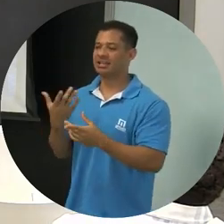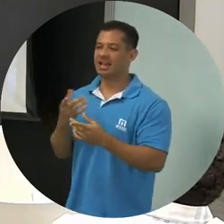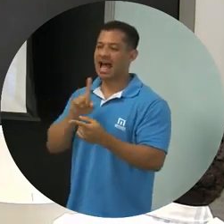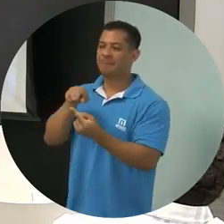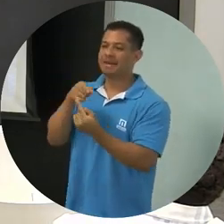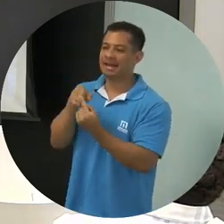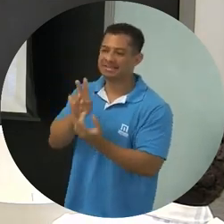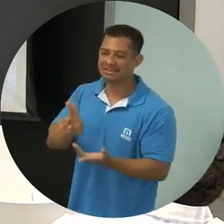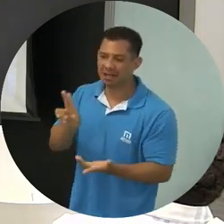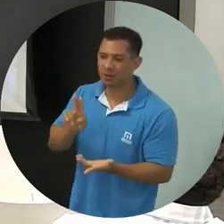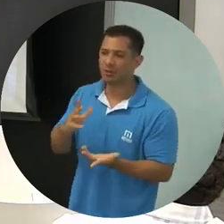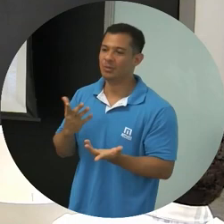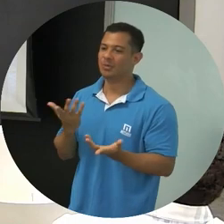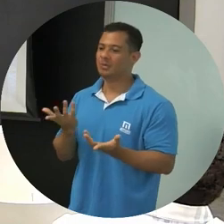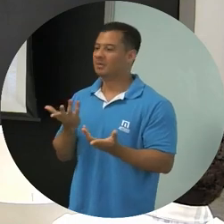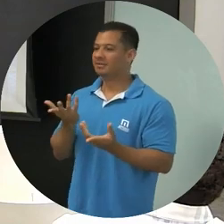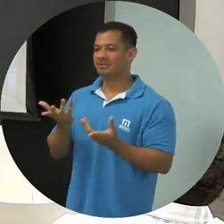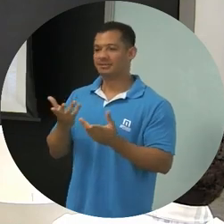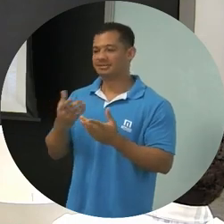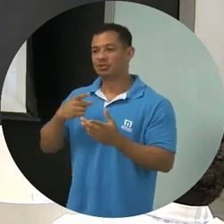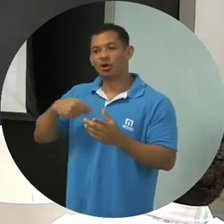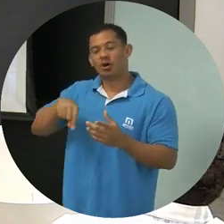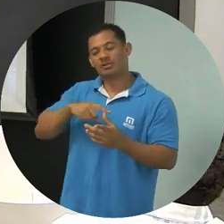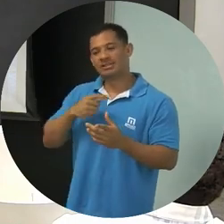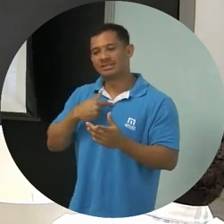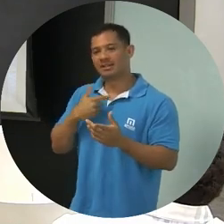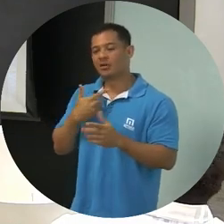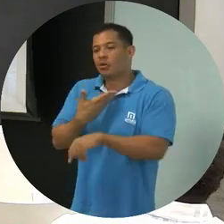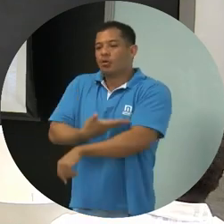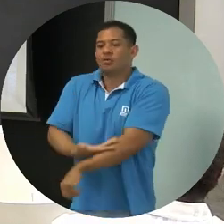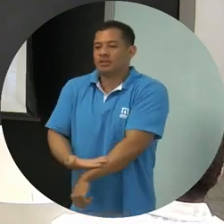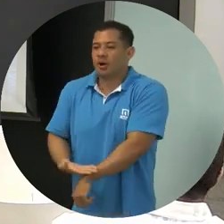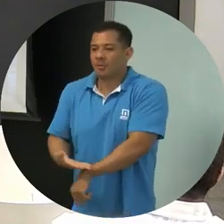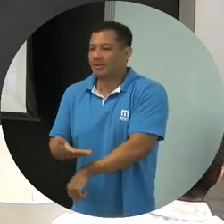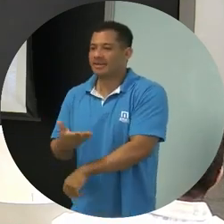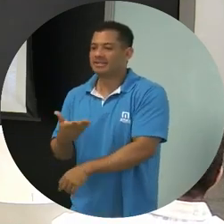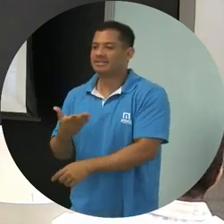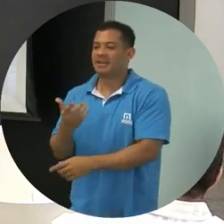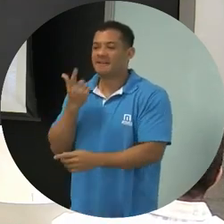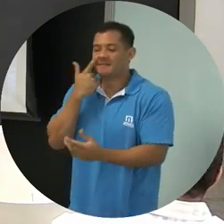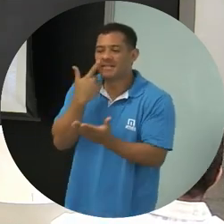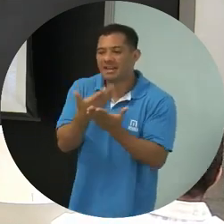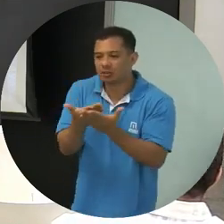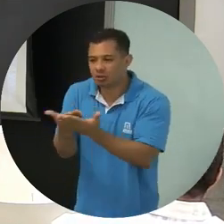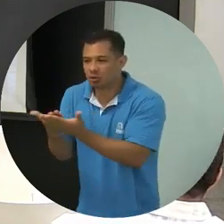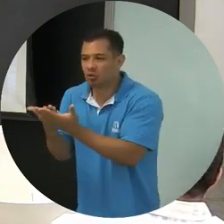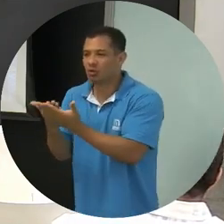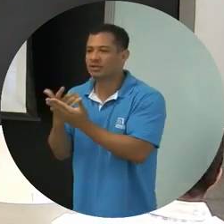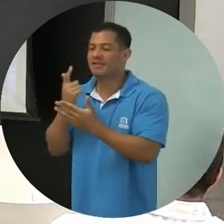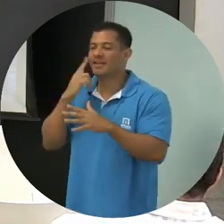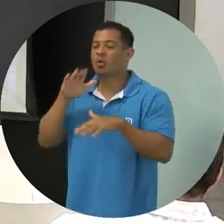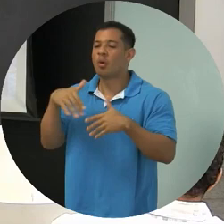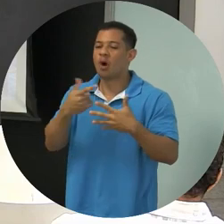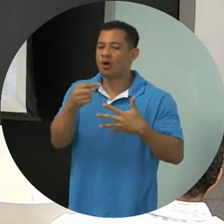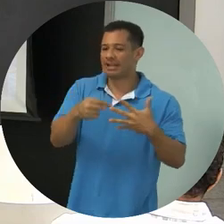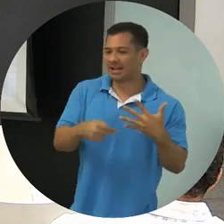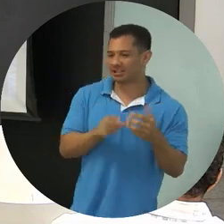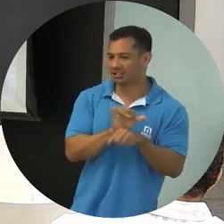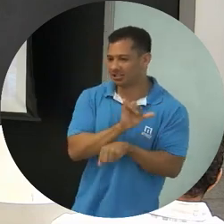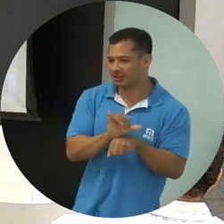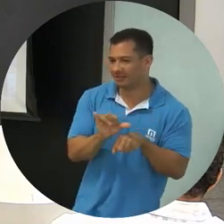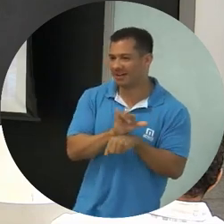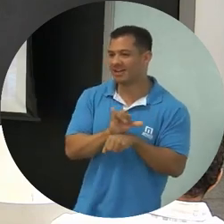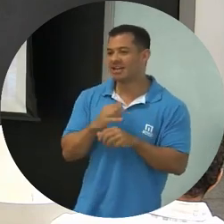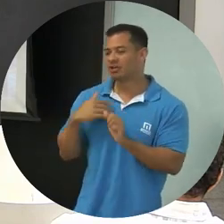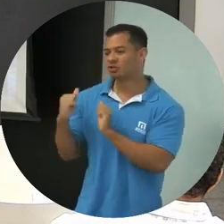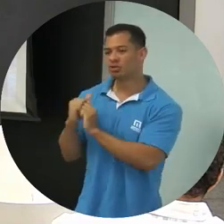o que a gente faz geralmente a gente vai ver o que estuda, vê quais são as alternativas e junto com o cliente, de uma